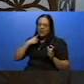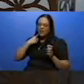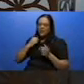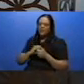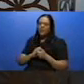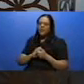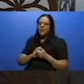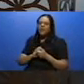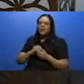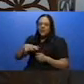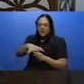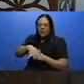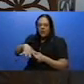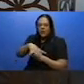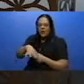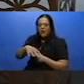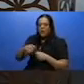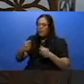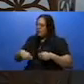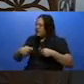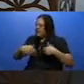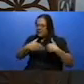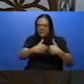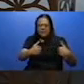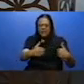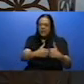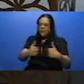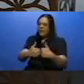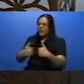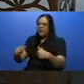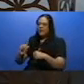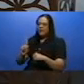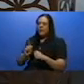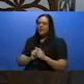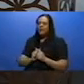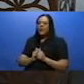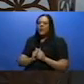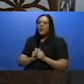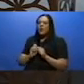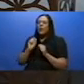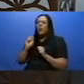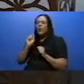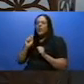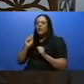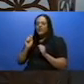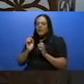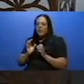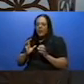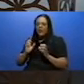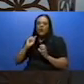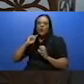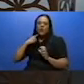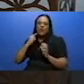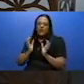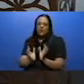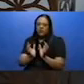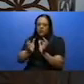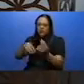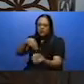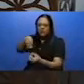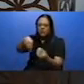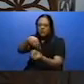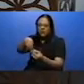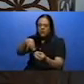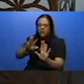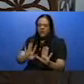você nem precisa ter tanto trabalho de separar plástico, vidro. Você pode pôr tudo junto, plástico, vidro. O